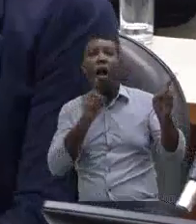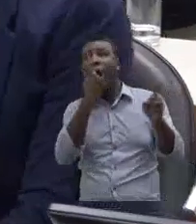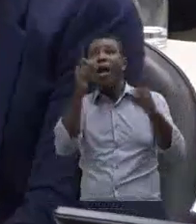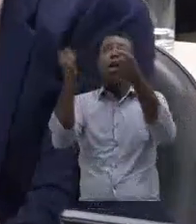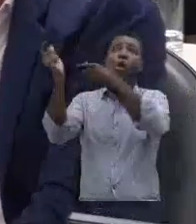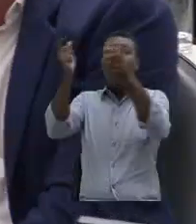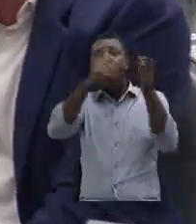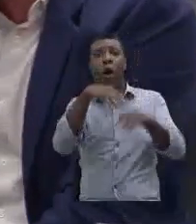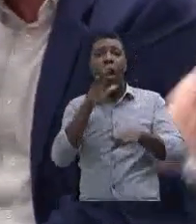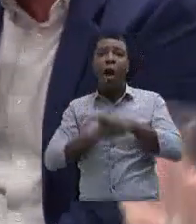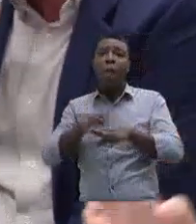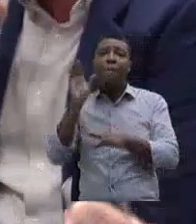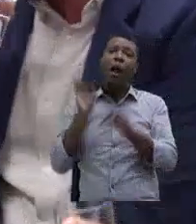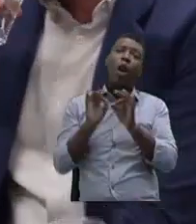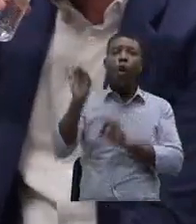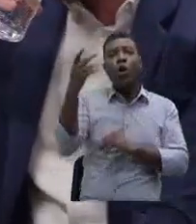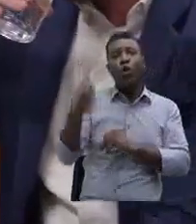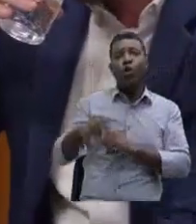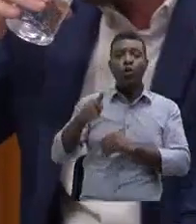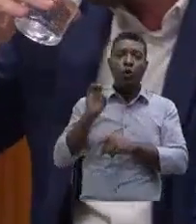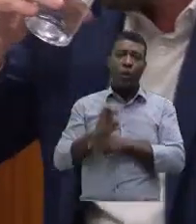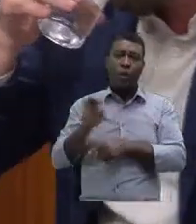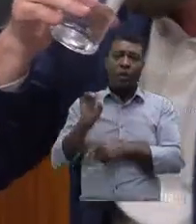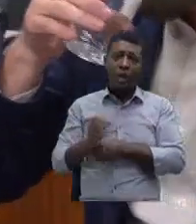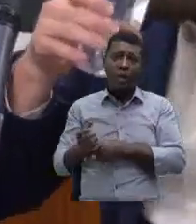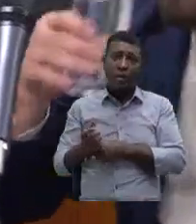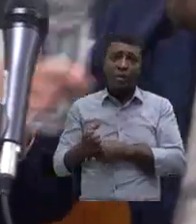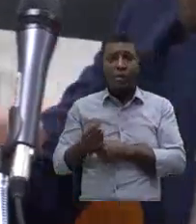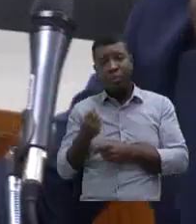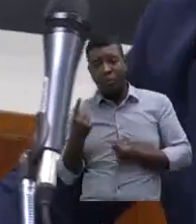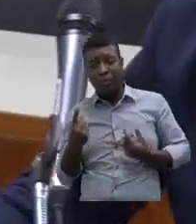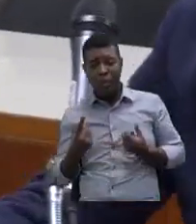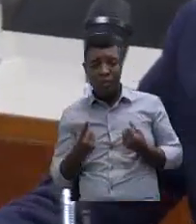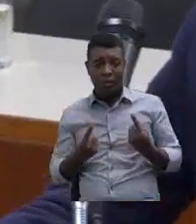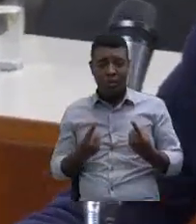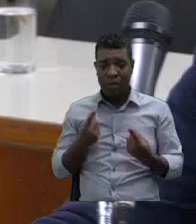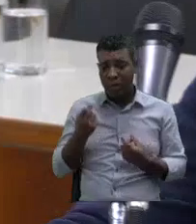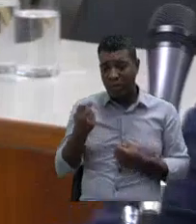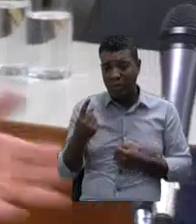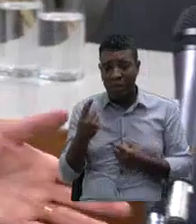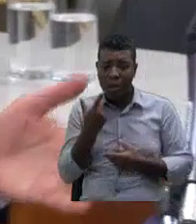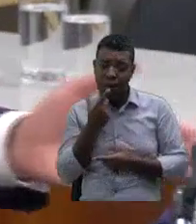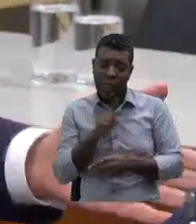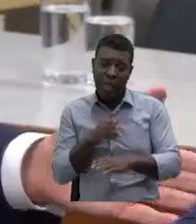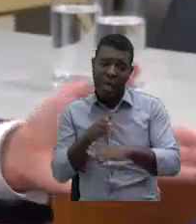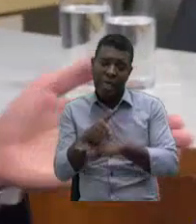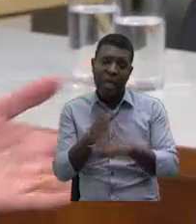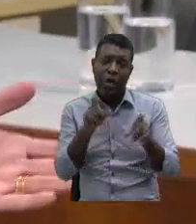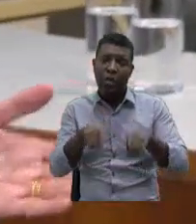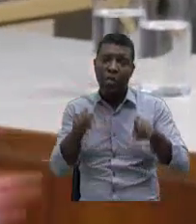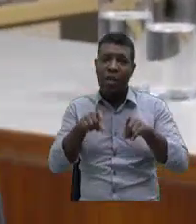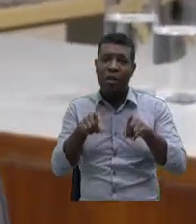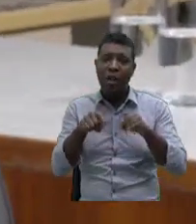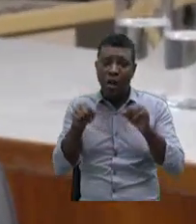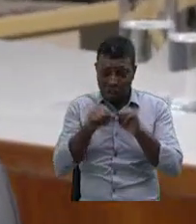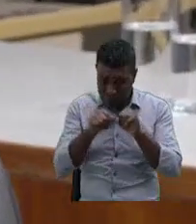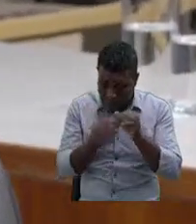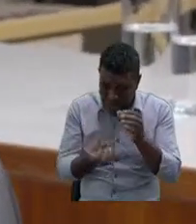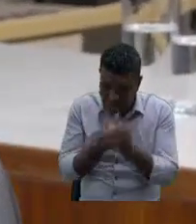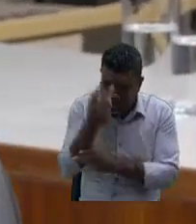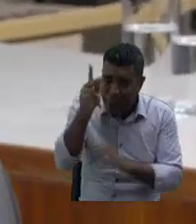Estado. Mal consegue acessar um computador, quanto mais fazer um projeto, como bem disse